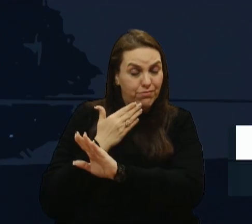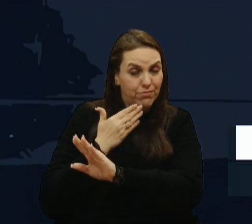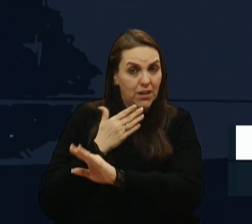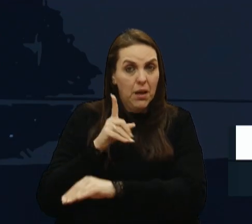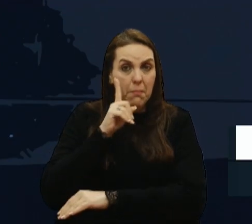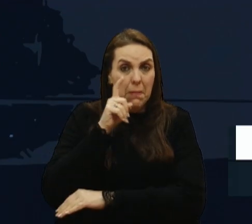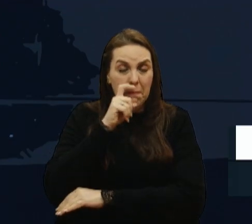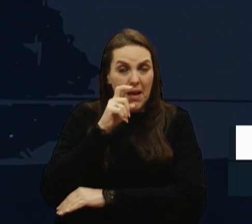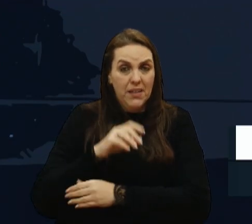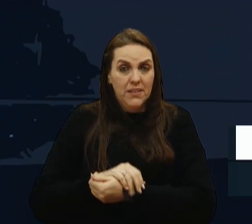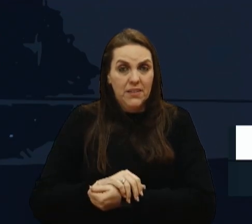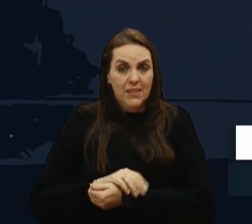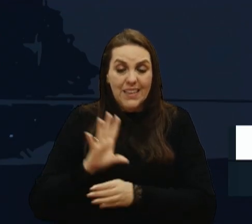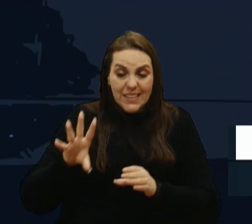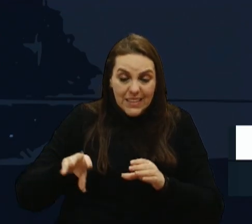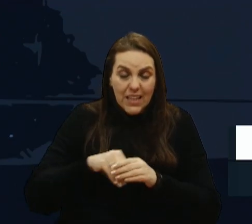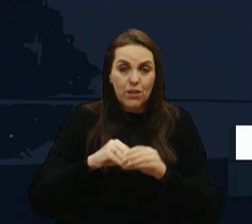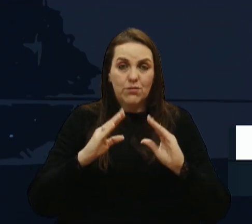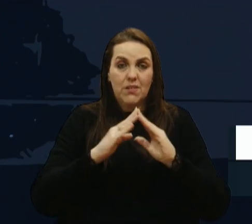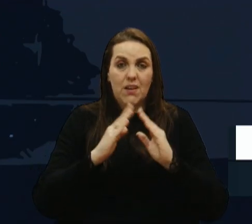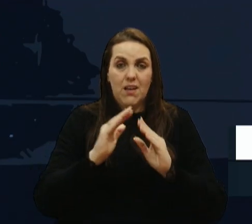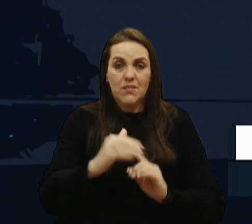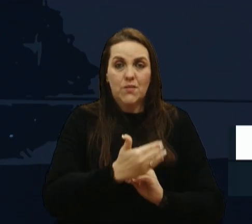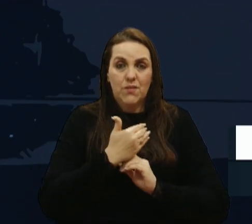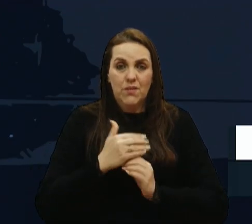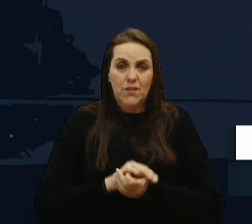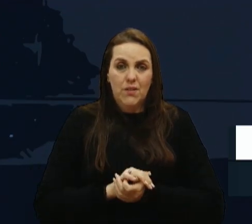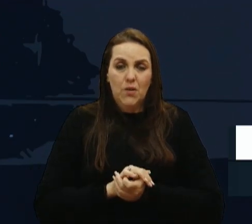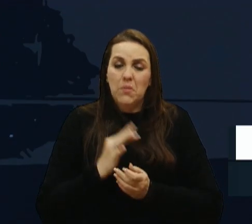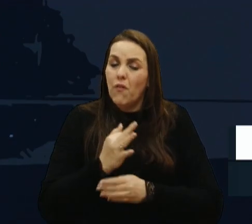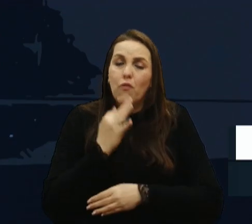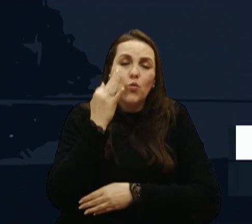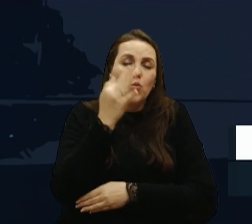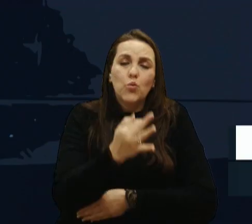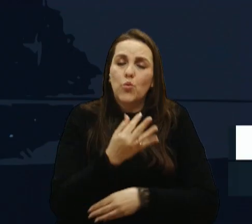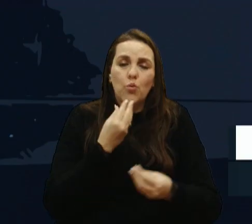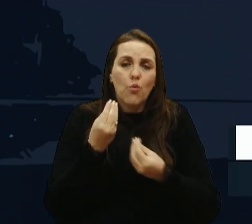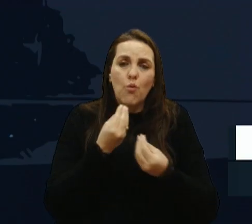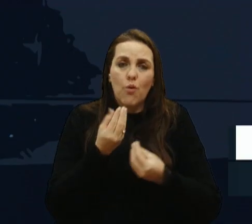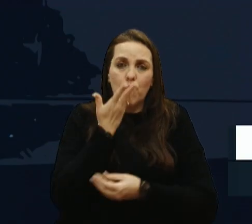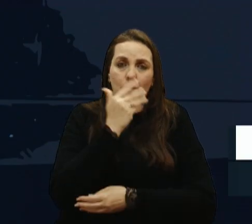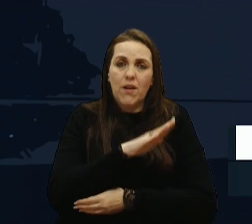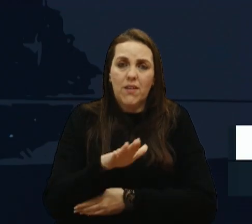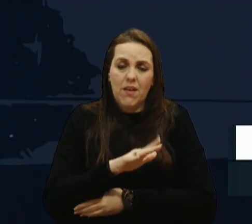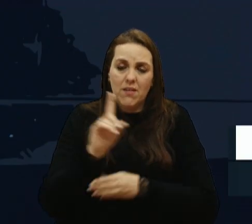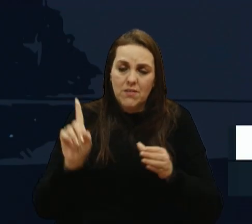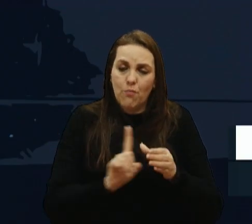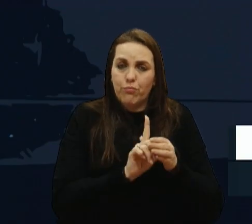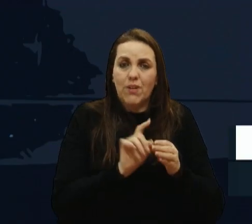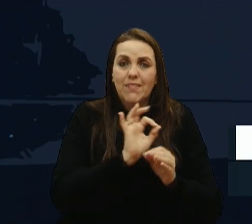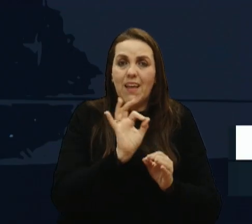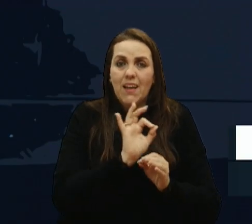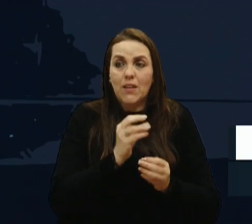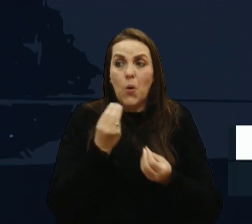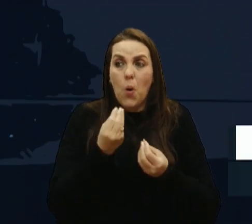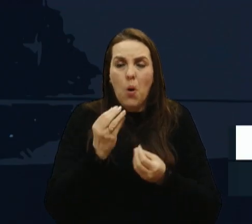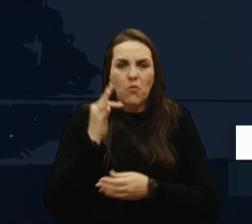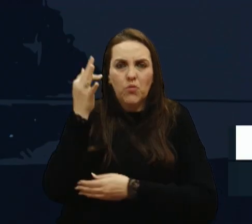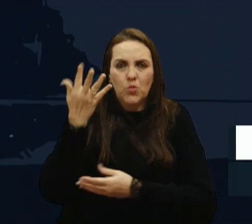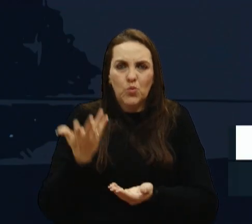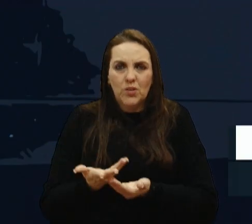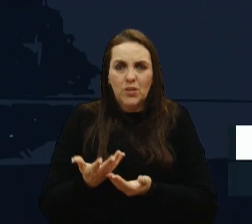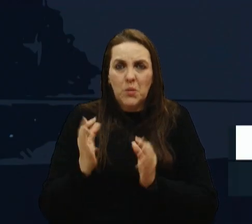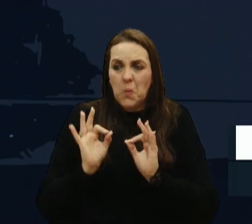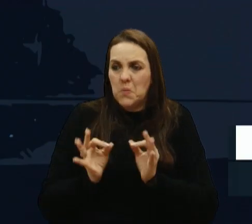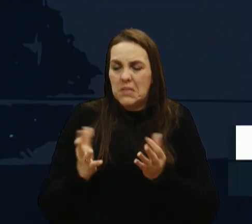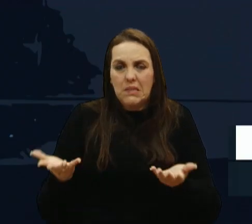nossos abrigos? Que futuro que, se essas crianças não fossem abrigadas por nós, que futuro elas estariam? Com